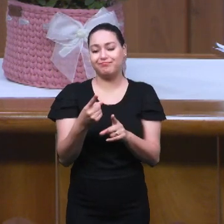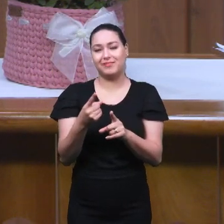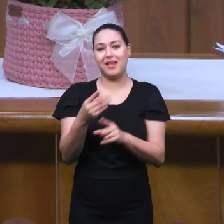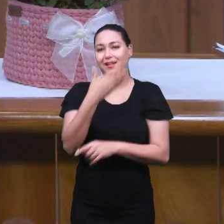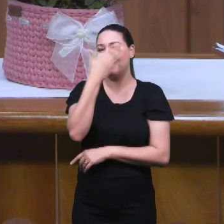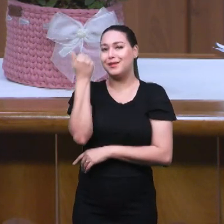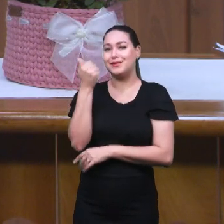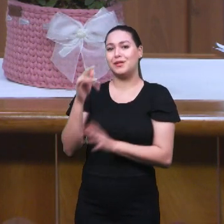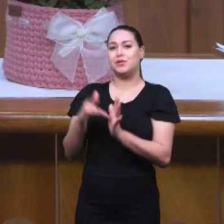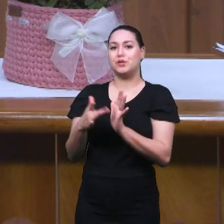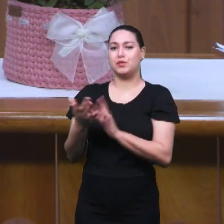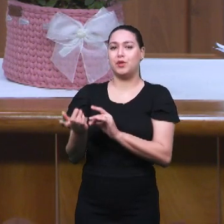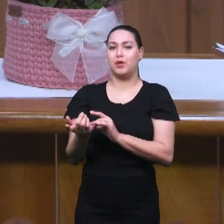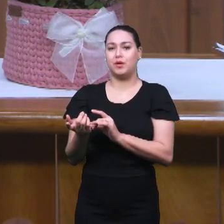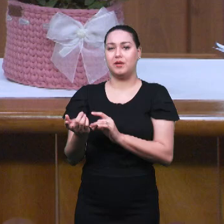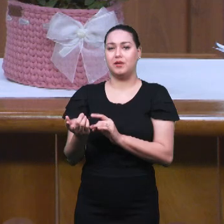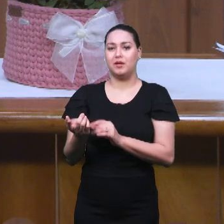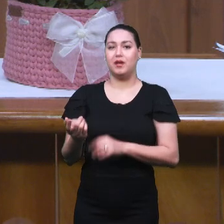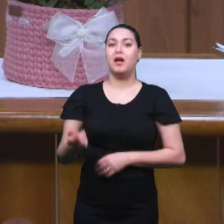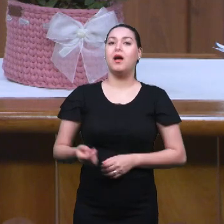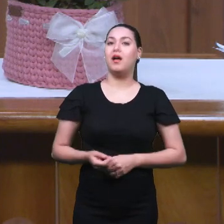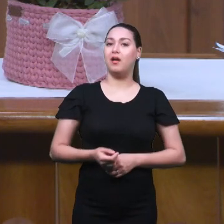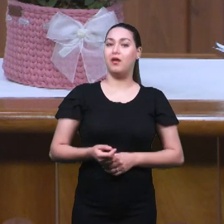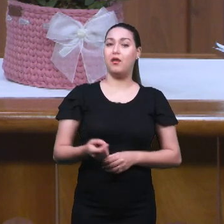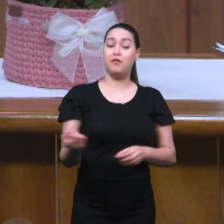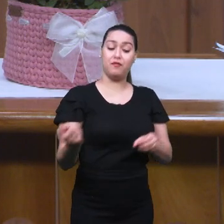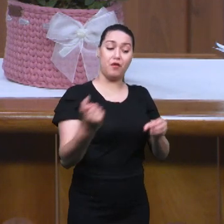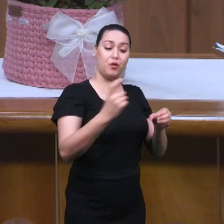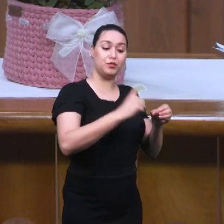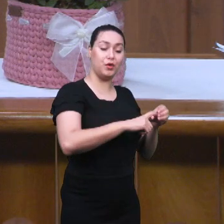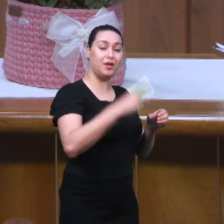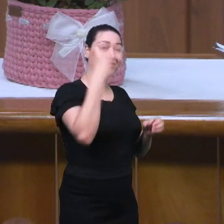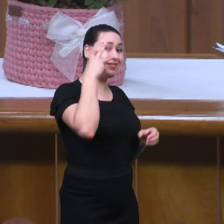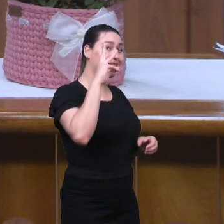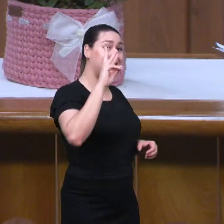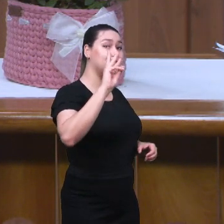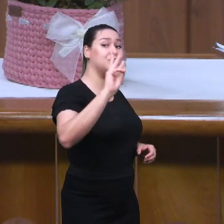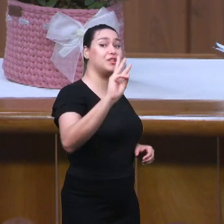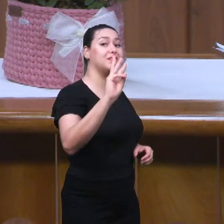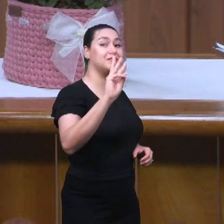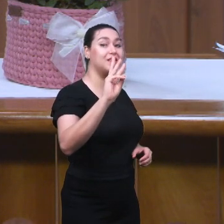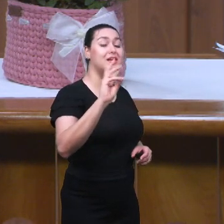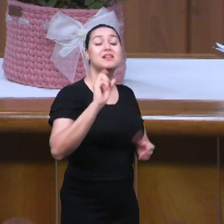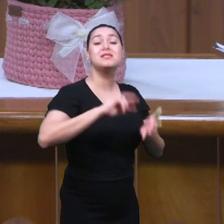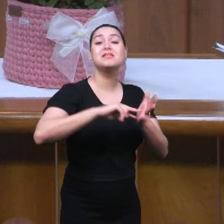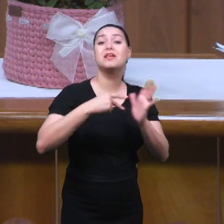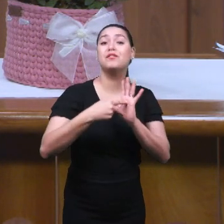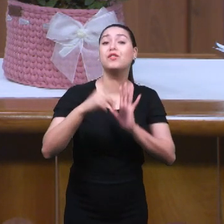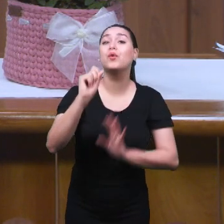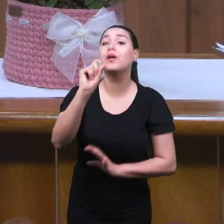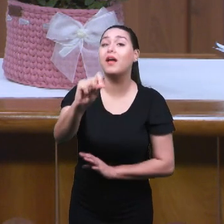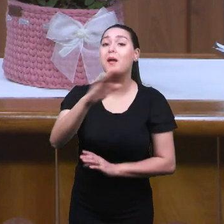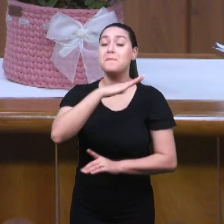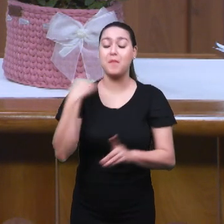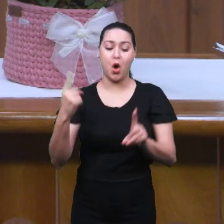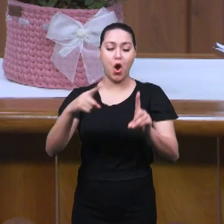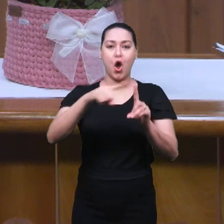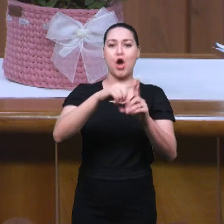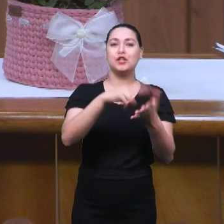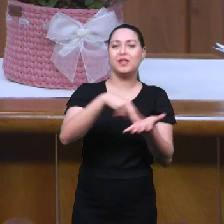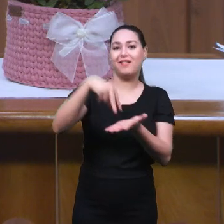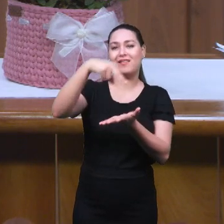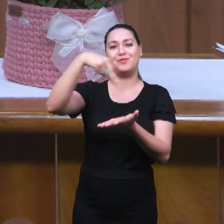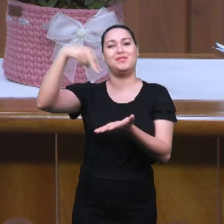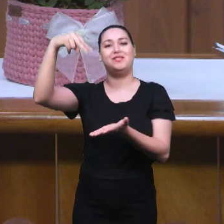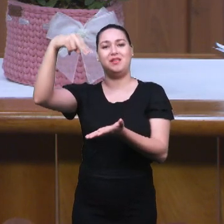Então, ela voltou, diz a palavra, caminho de 3 dias. Sabe por quê? 3 dias é morte e ressurreição. Ela tinha que entender